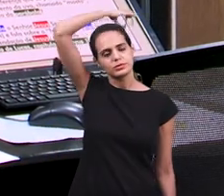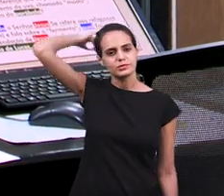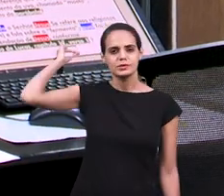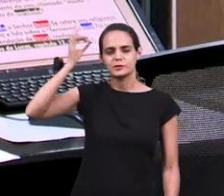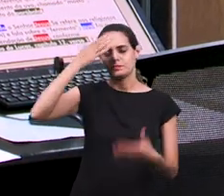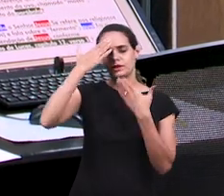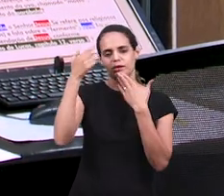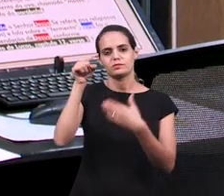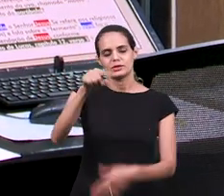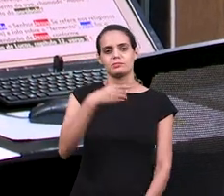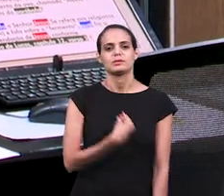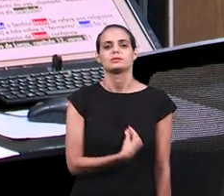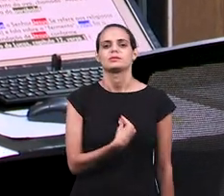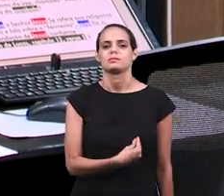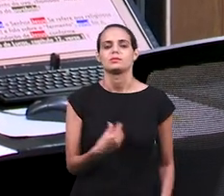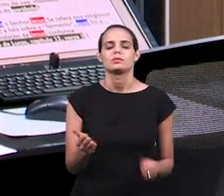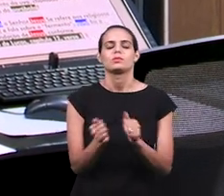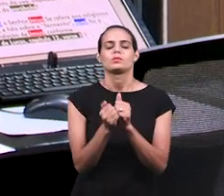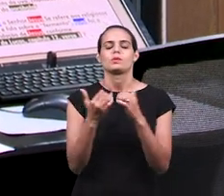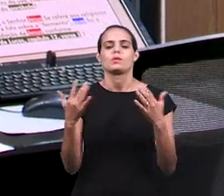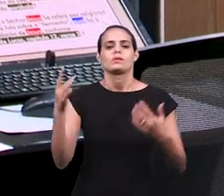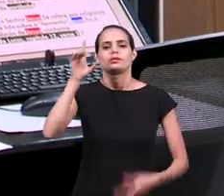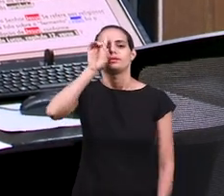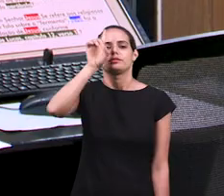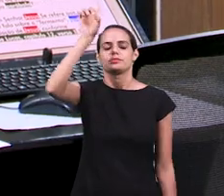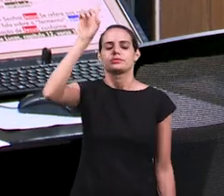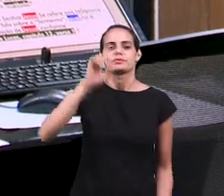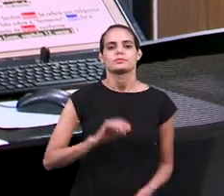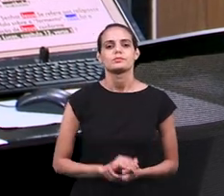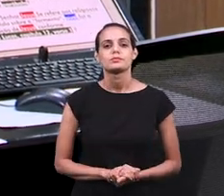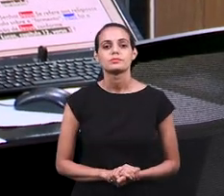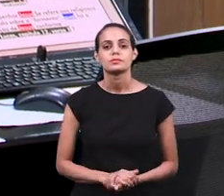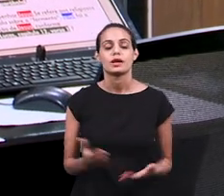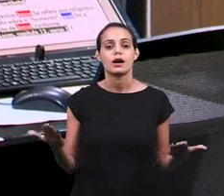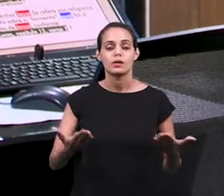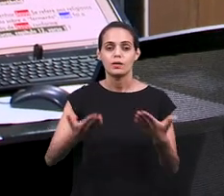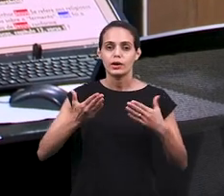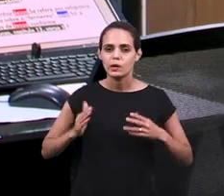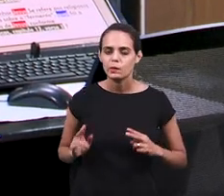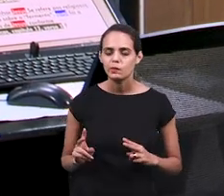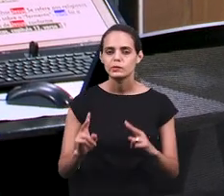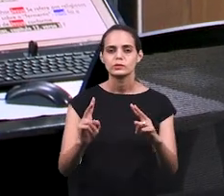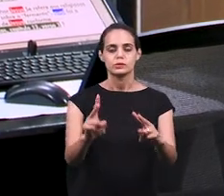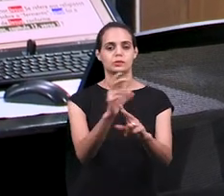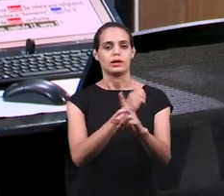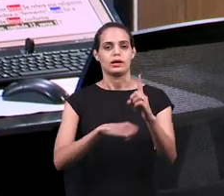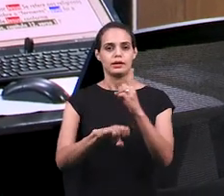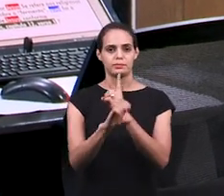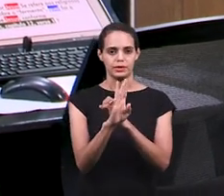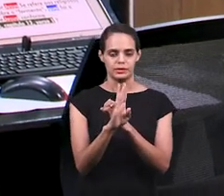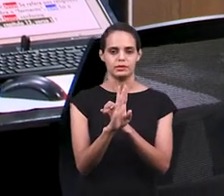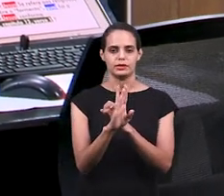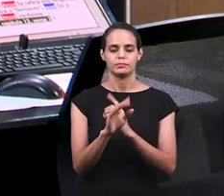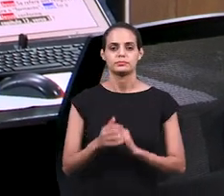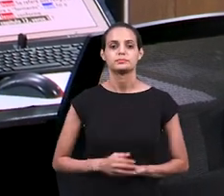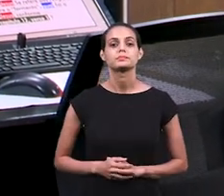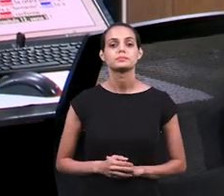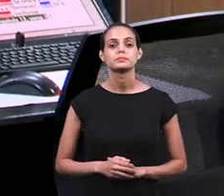do Espírito Santo. Obrigado pela sua participação. Glória a Deus. Vamos dar então agora continuidade, irmãos, às nossas